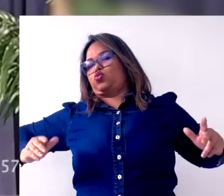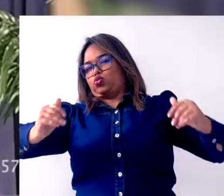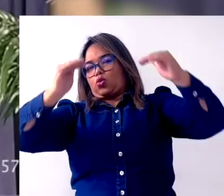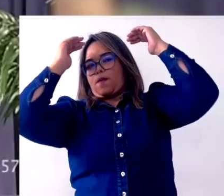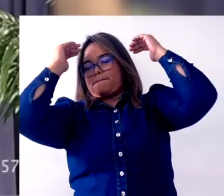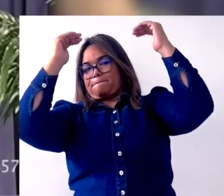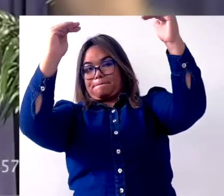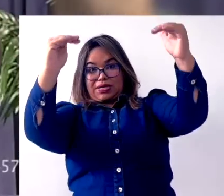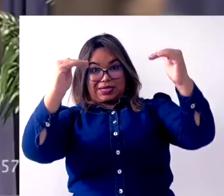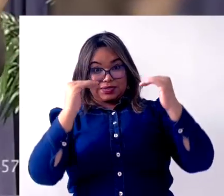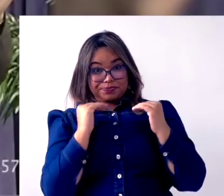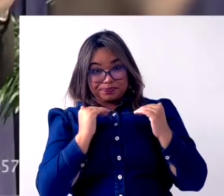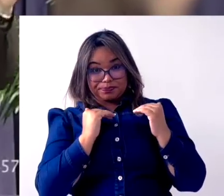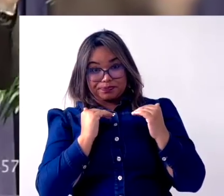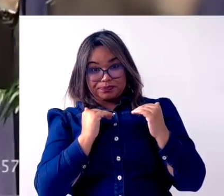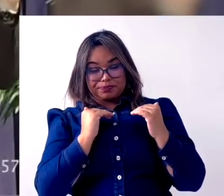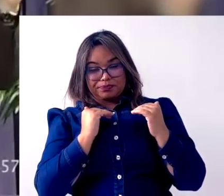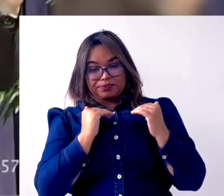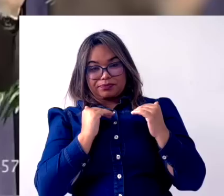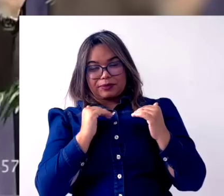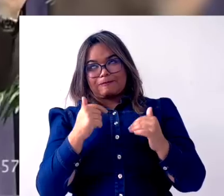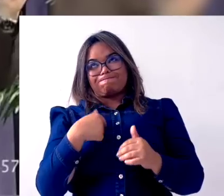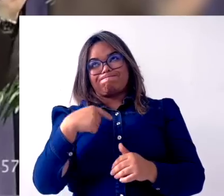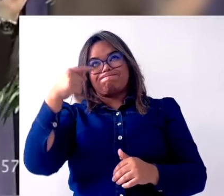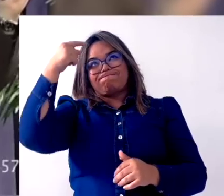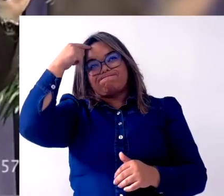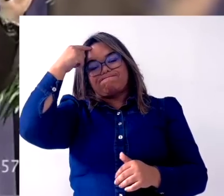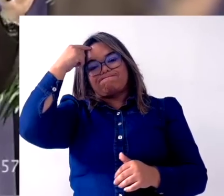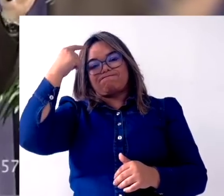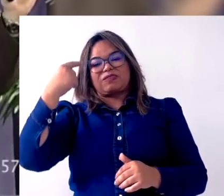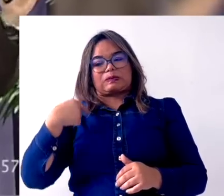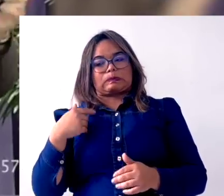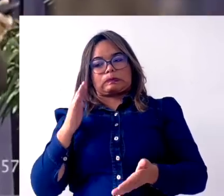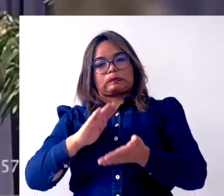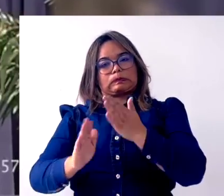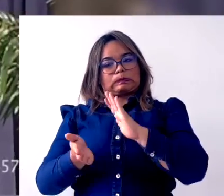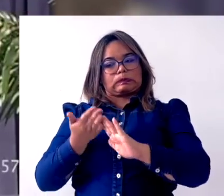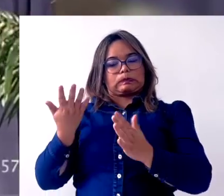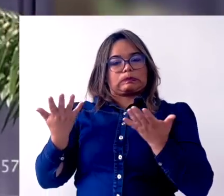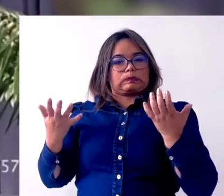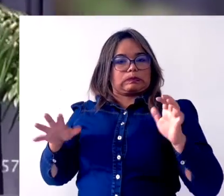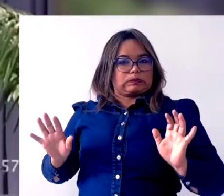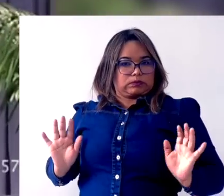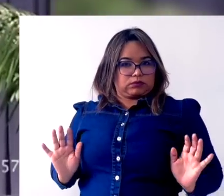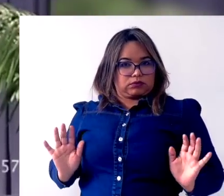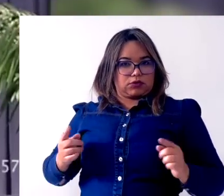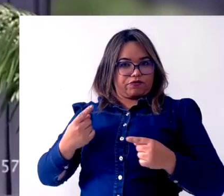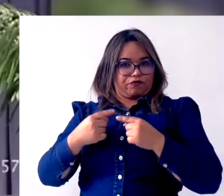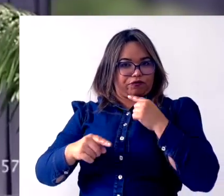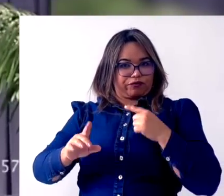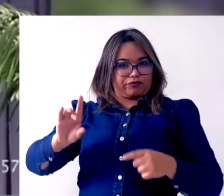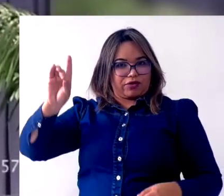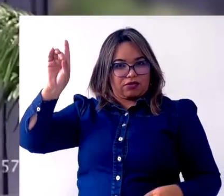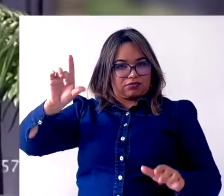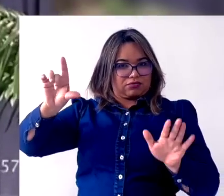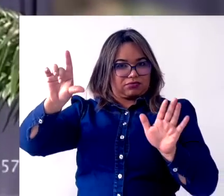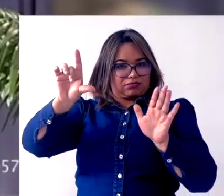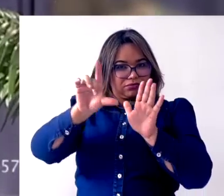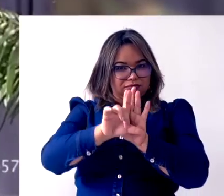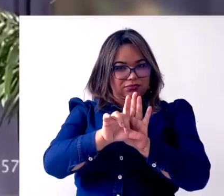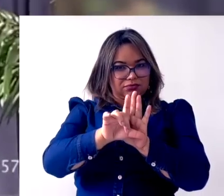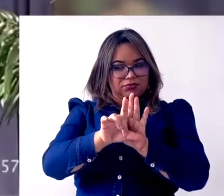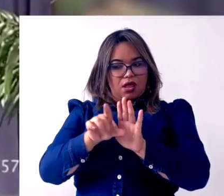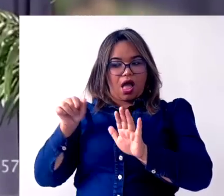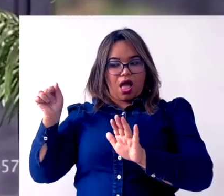eu digo, bem, eu não quero ter nada que ver com isso. Isso é contrário à lei de Deus. Então, esse poder